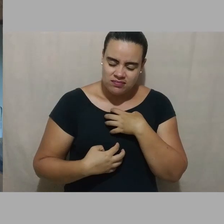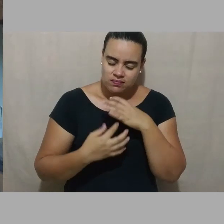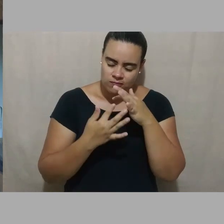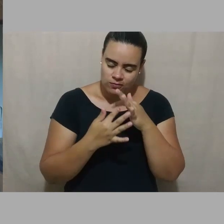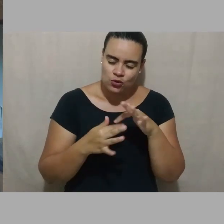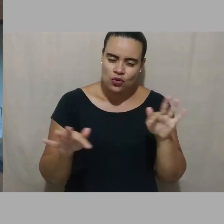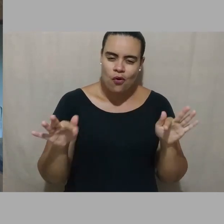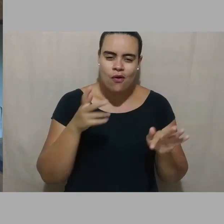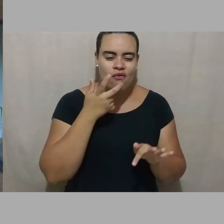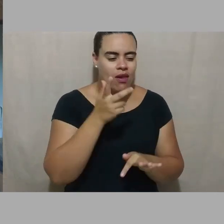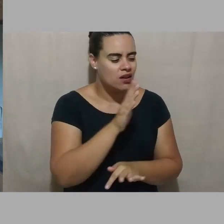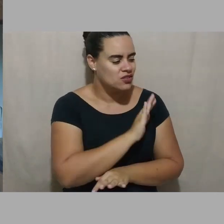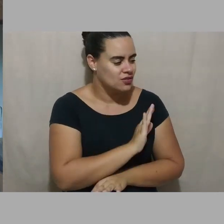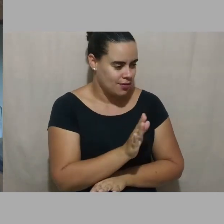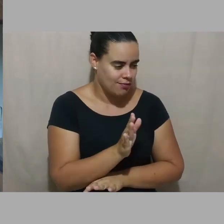despedida.